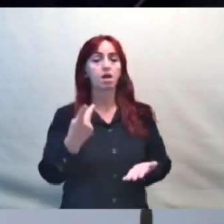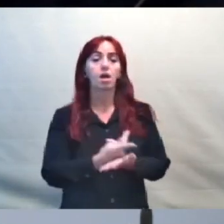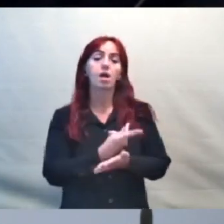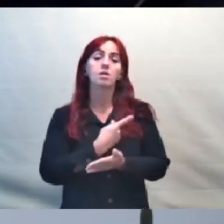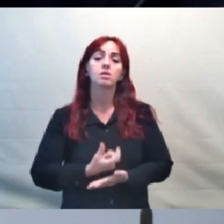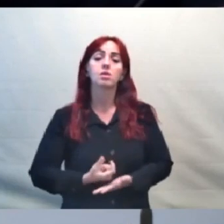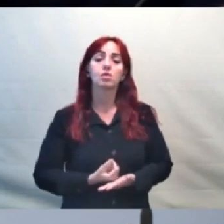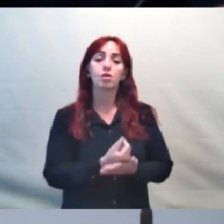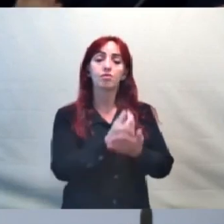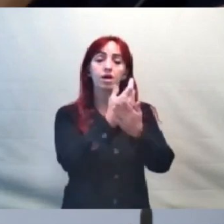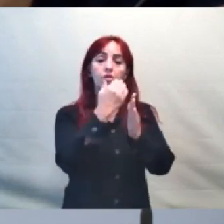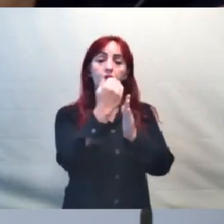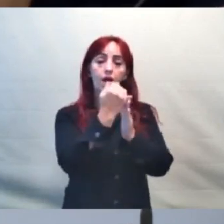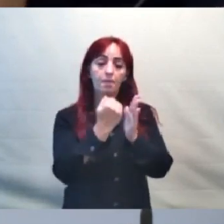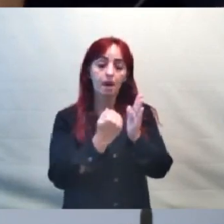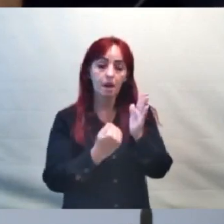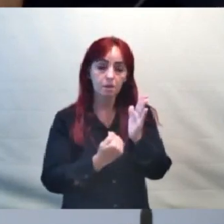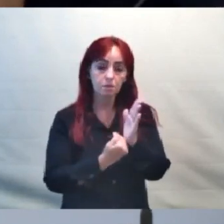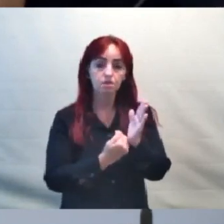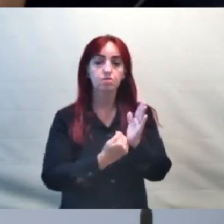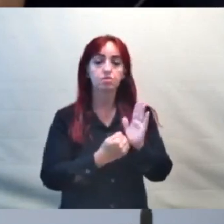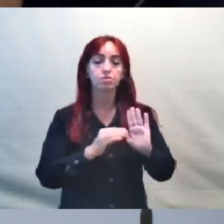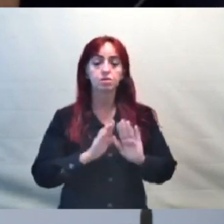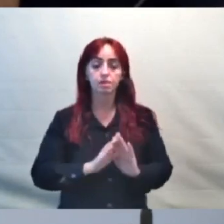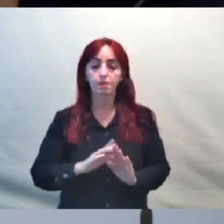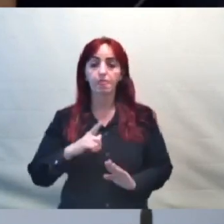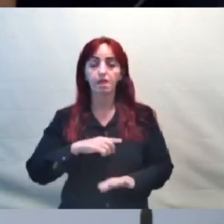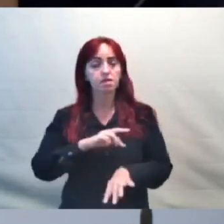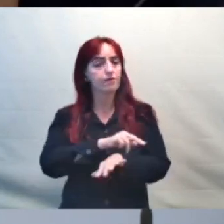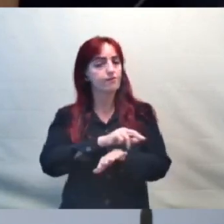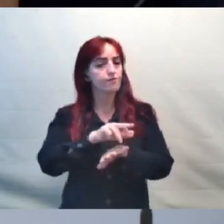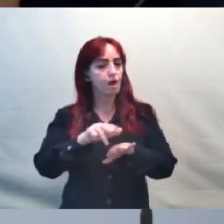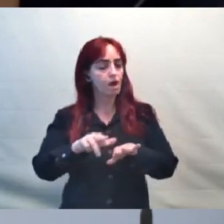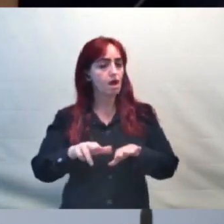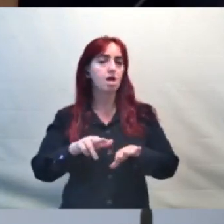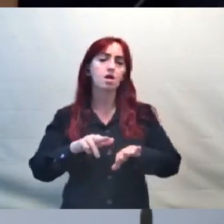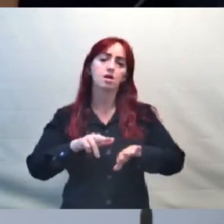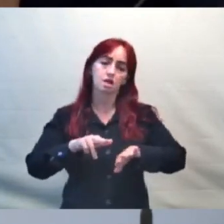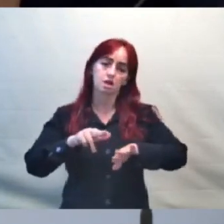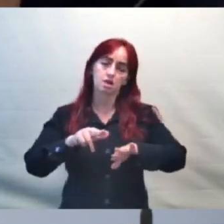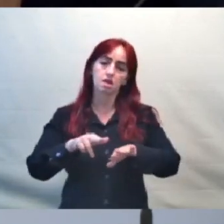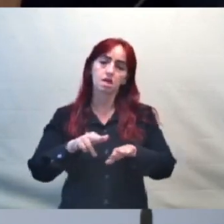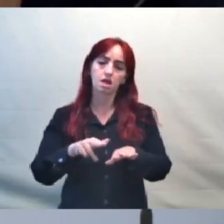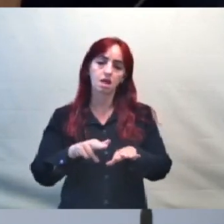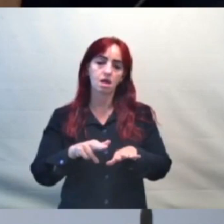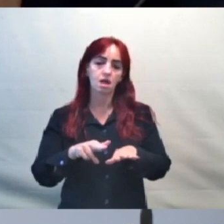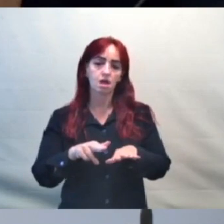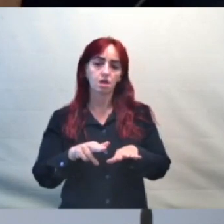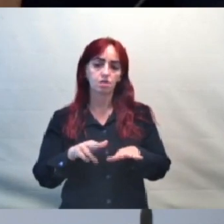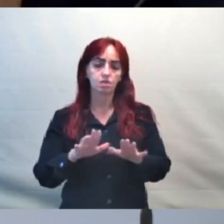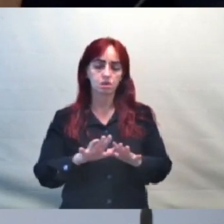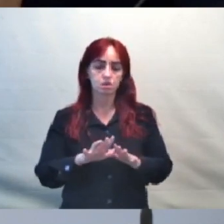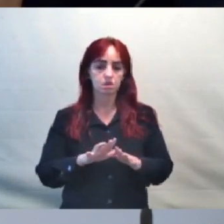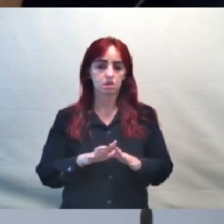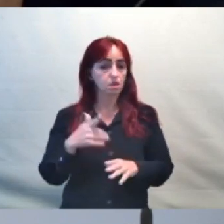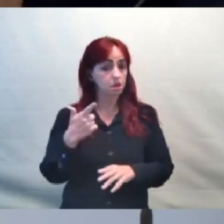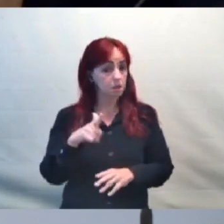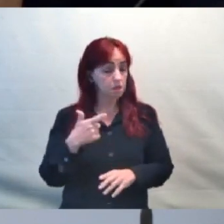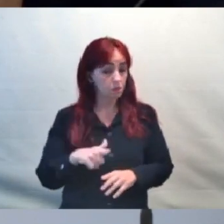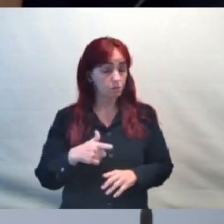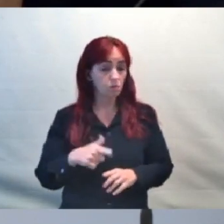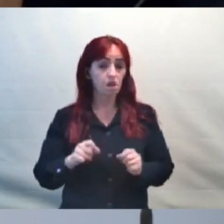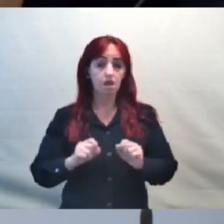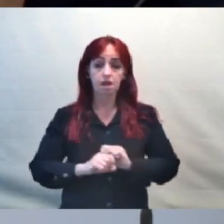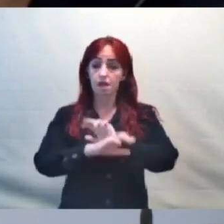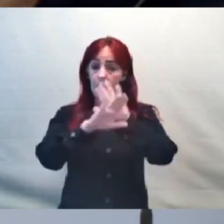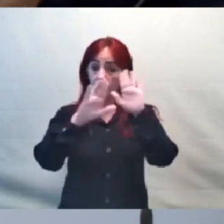estava previsto. Tem um monte de situações que digamos assim, não está havendo a devida clareza e transparência, e principalmente